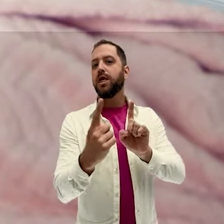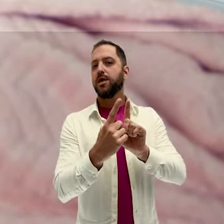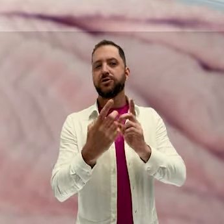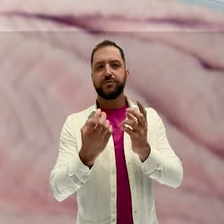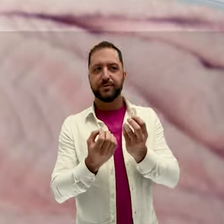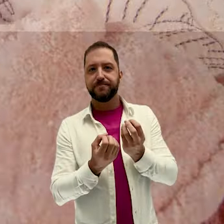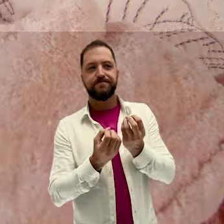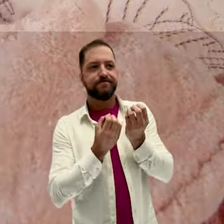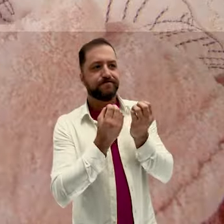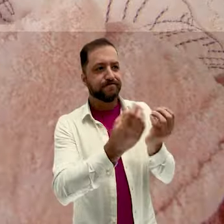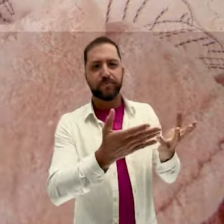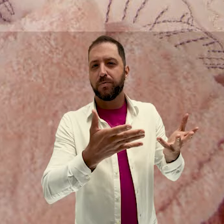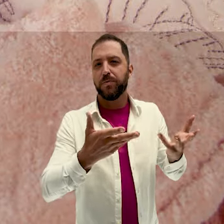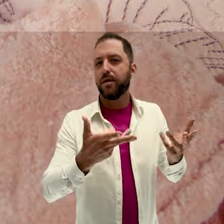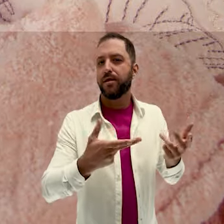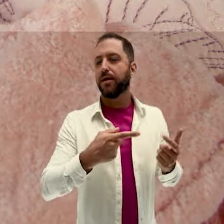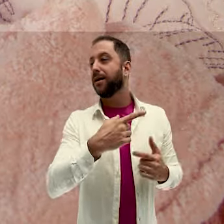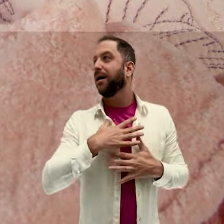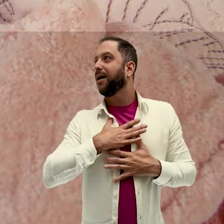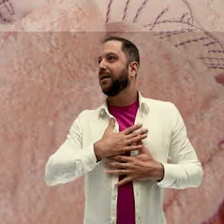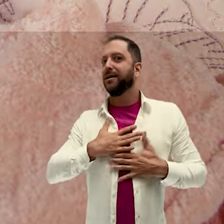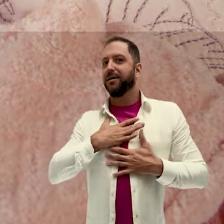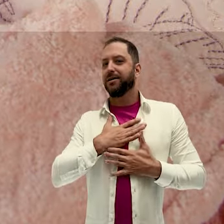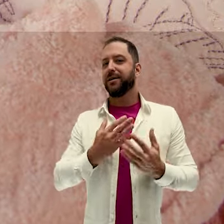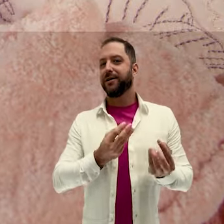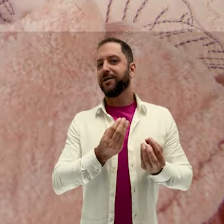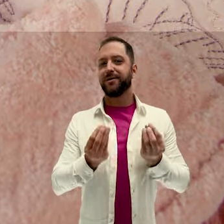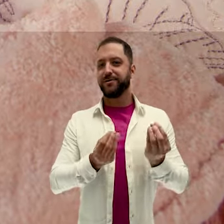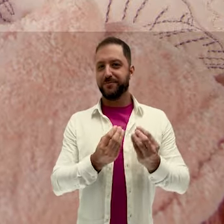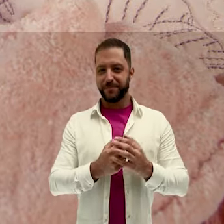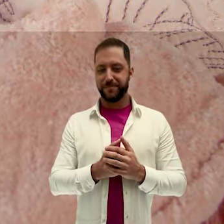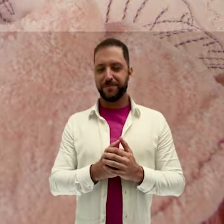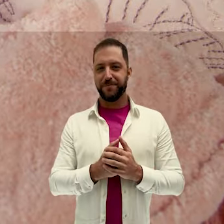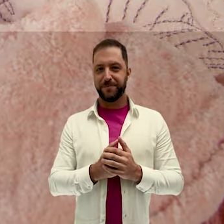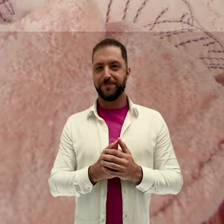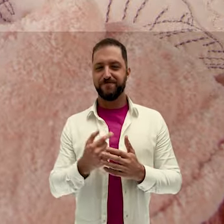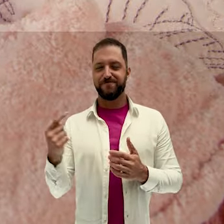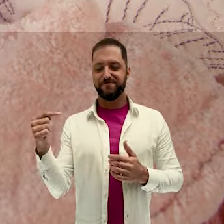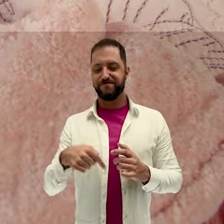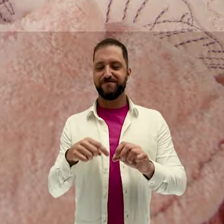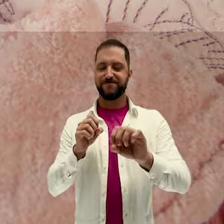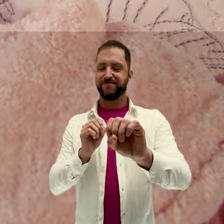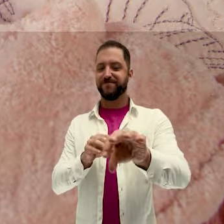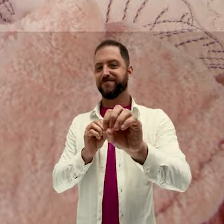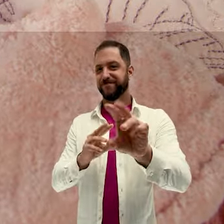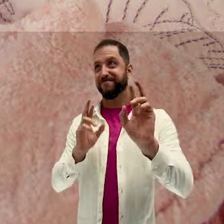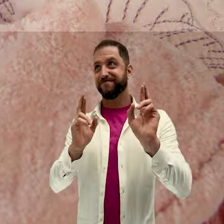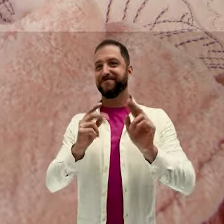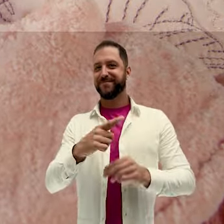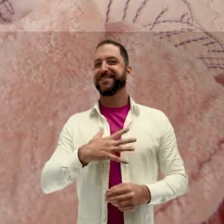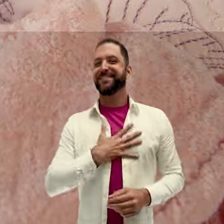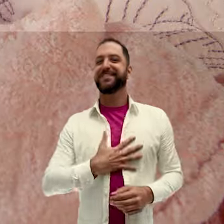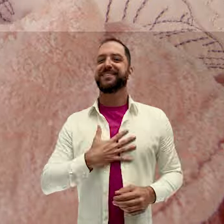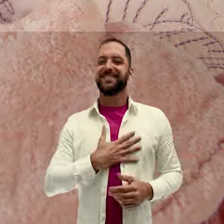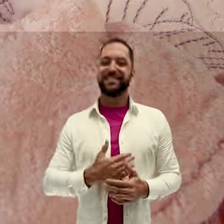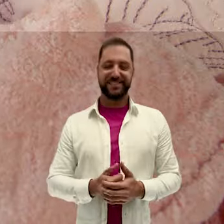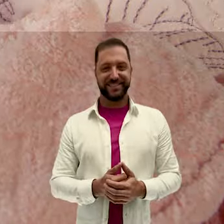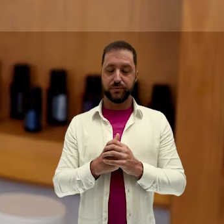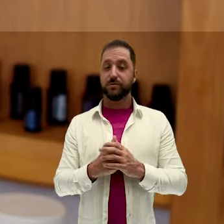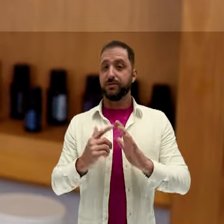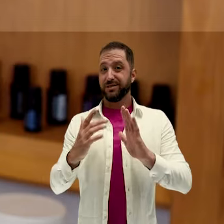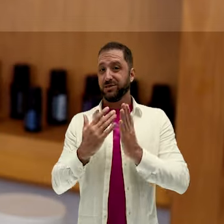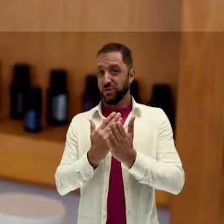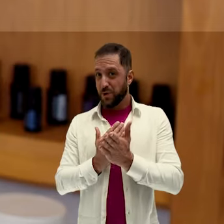o seu cliente e ele ficar contente com o seu resultado. Hoje eu venho aqui te ensinar isso e espero que vocês